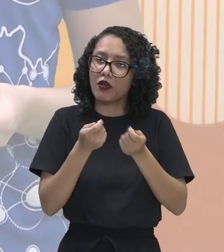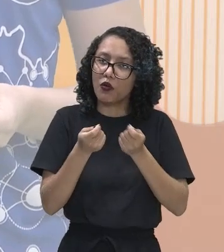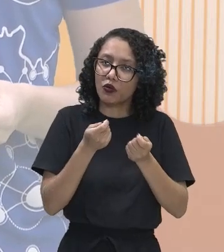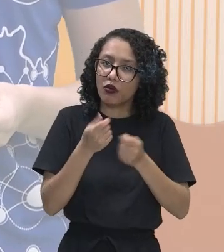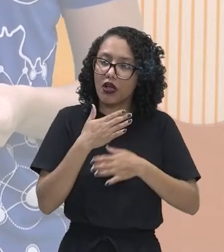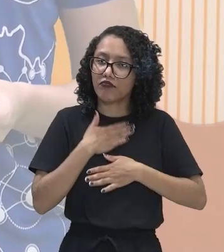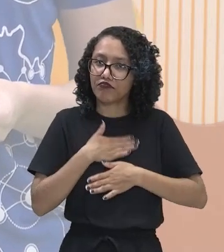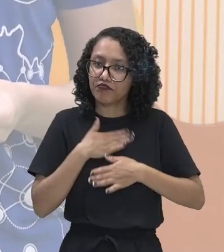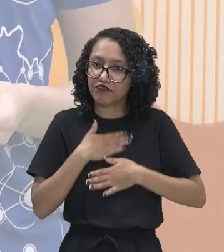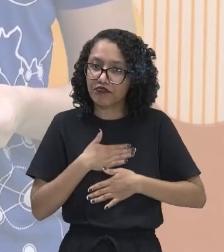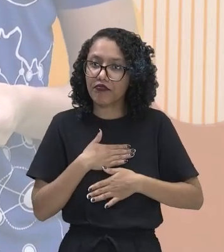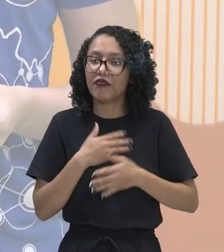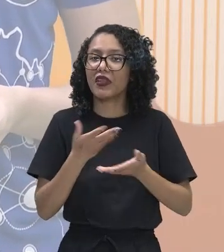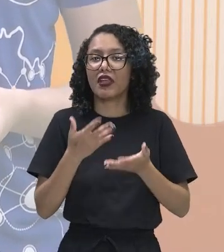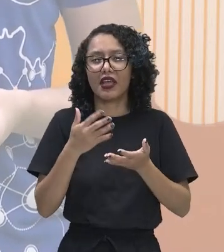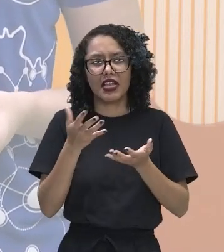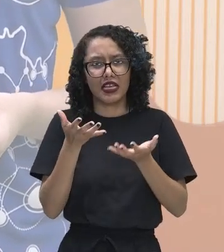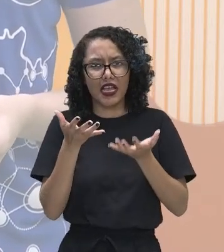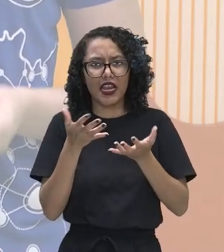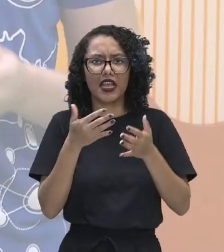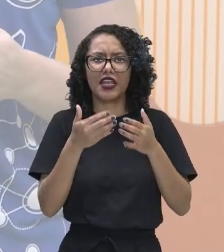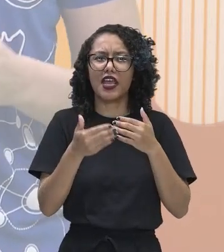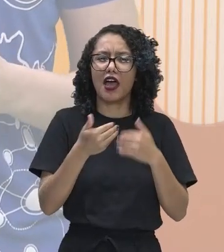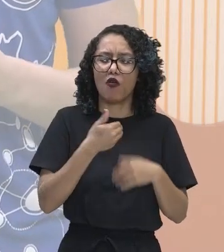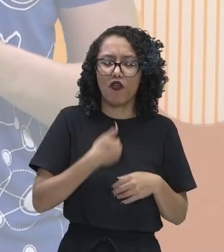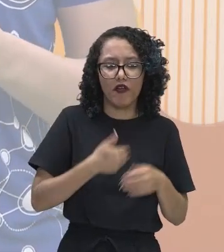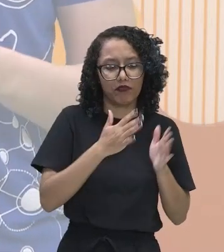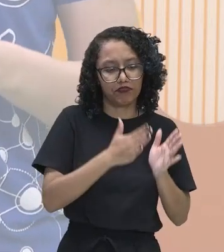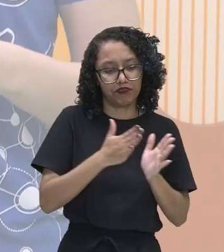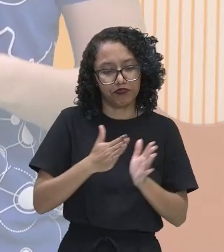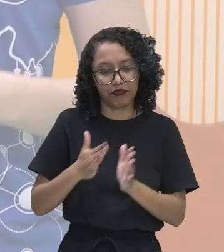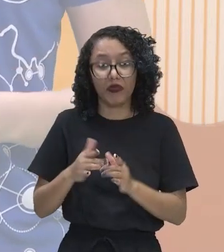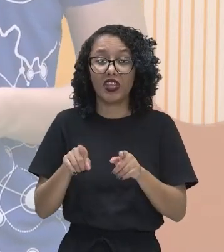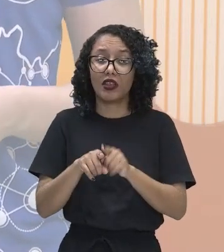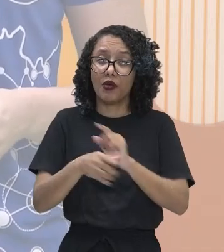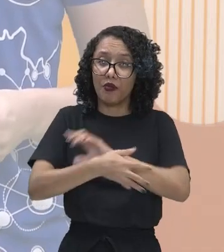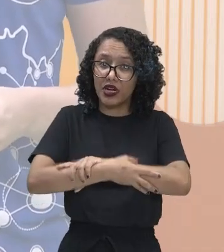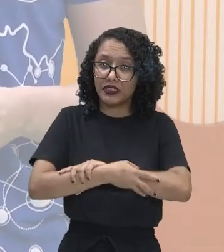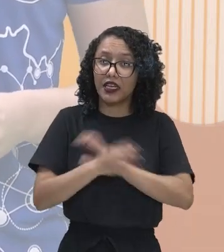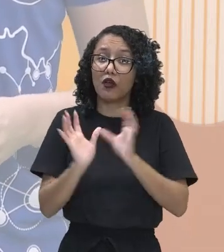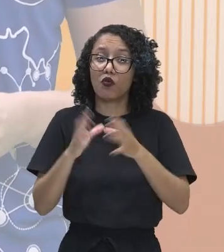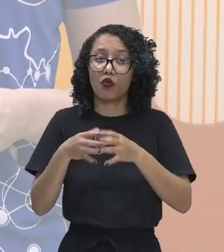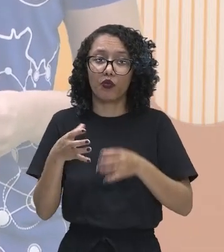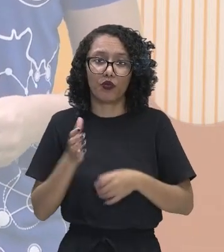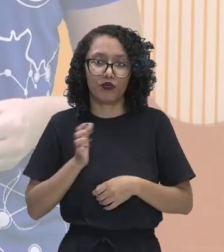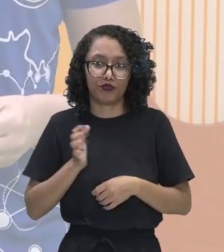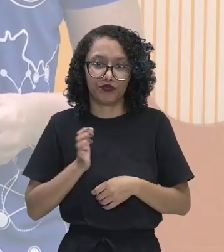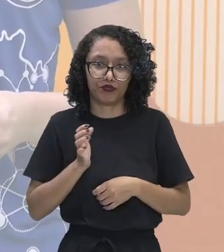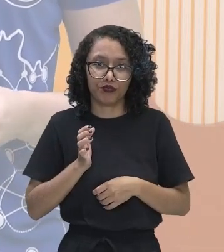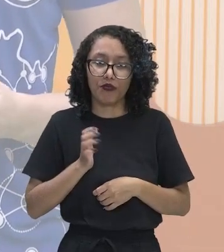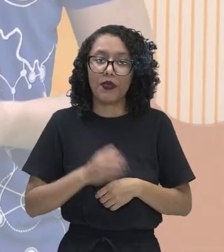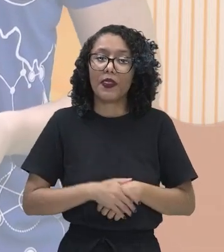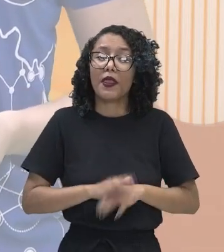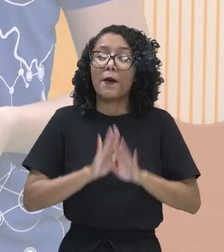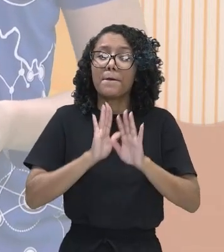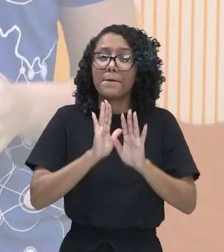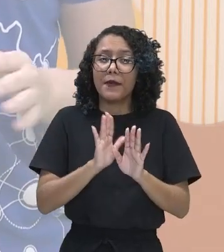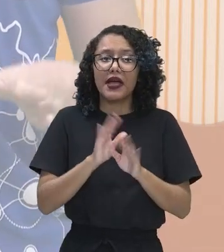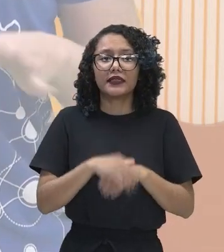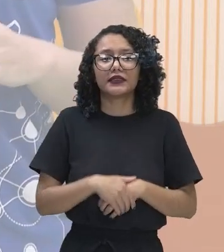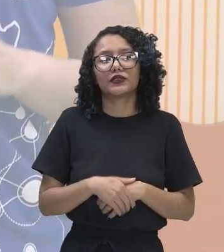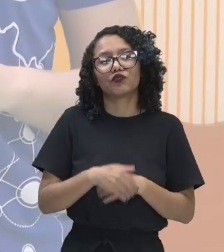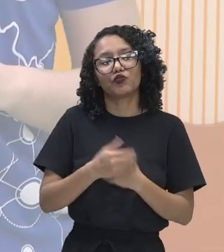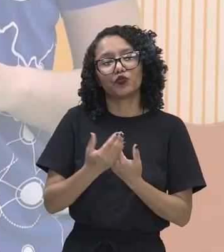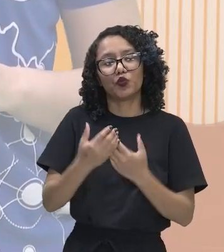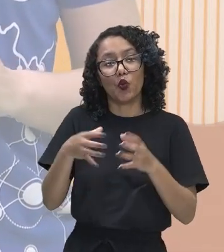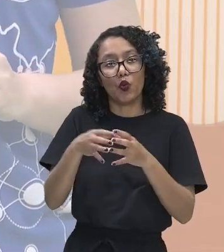uma abordagem mais gradual e colaborativa com a burguesia, coisa que os bolcheviques não concordavam.